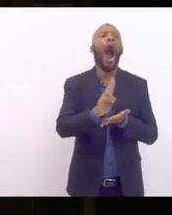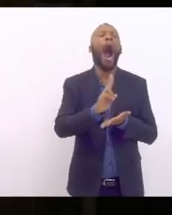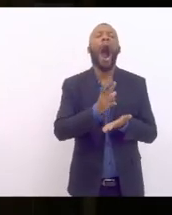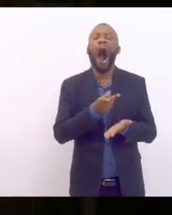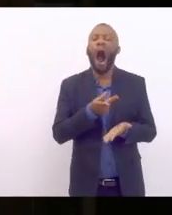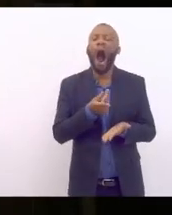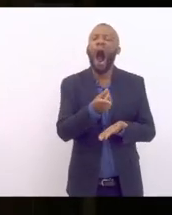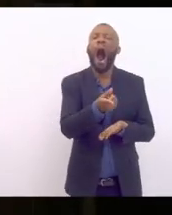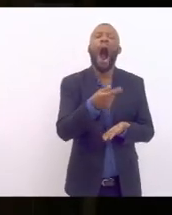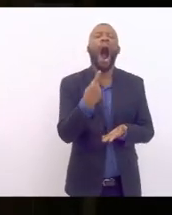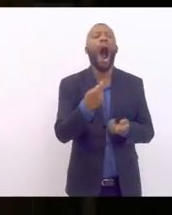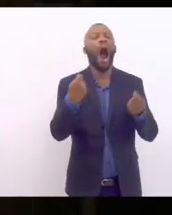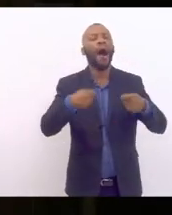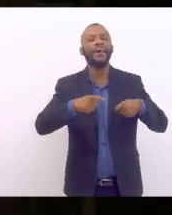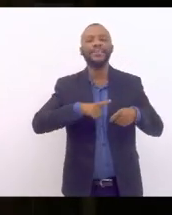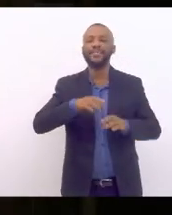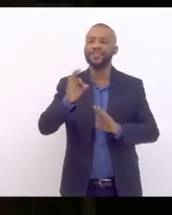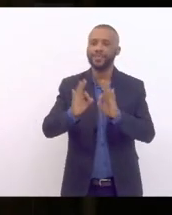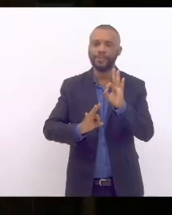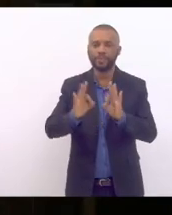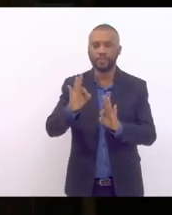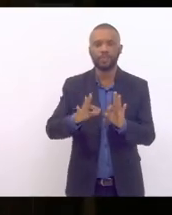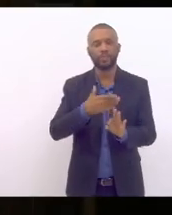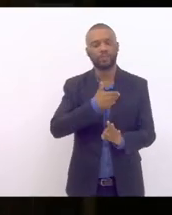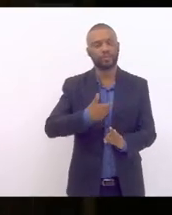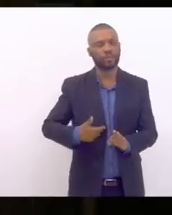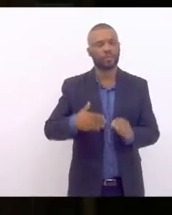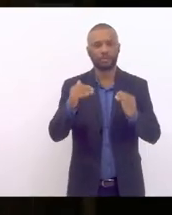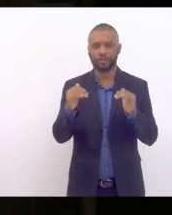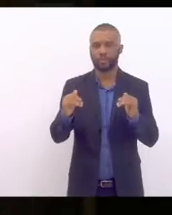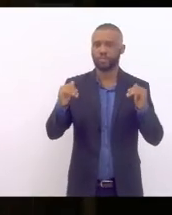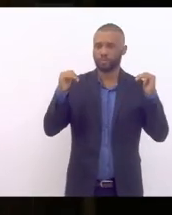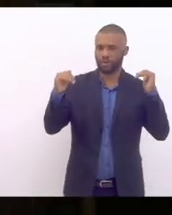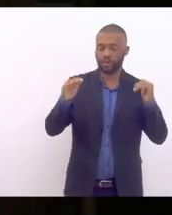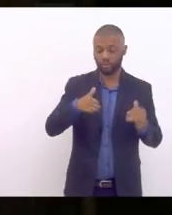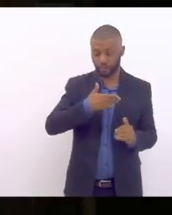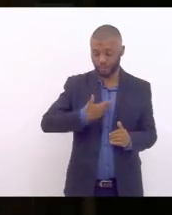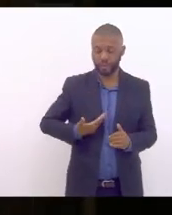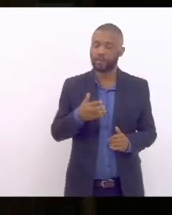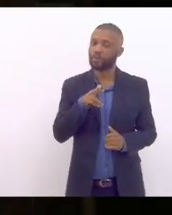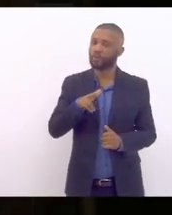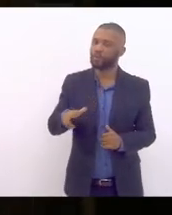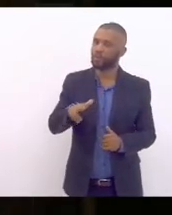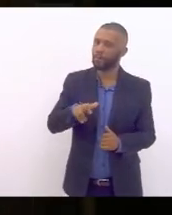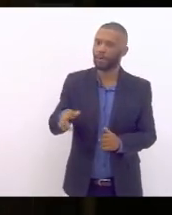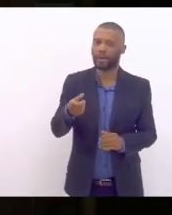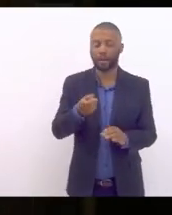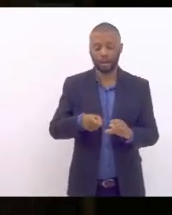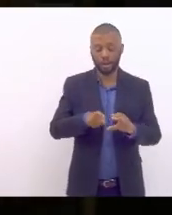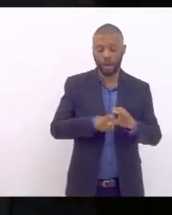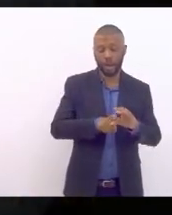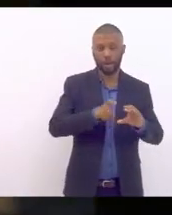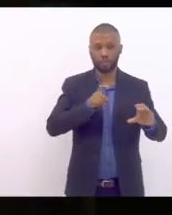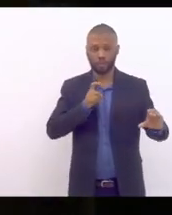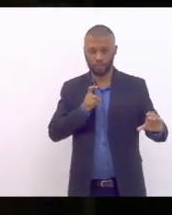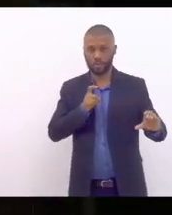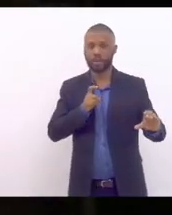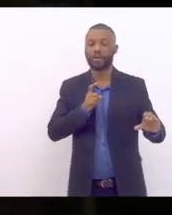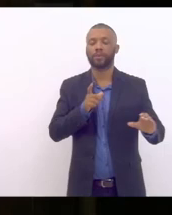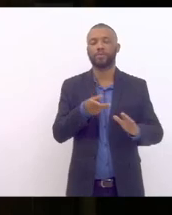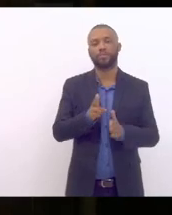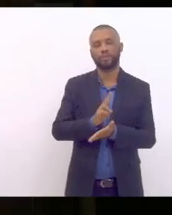é preciso que seja um projeto de estado e não de governo é preciso que autonomia universitária